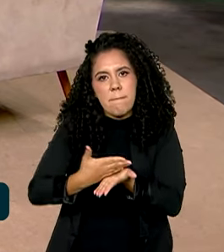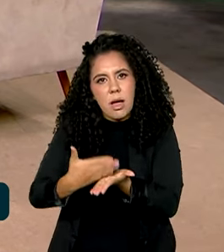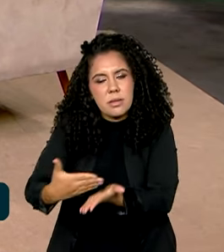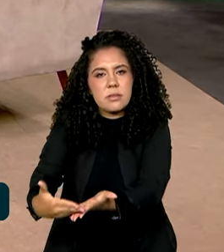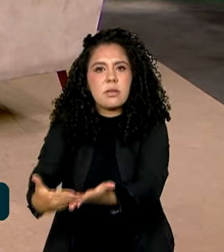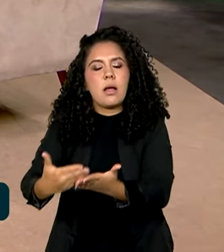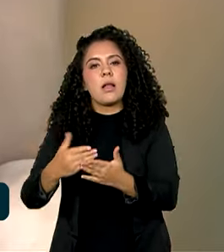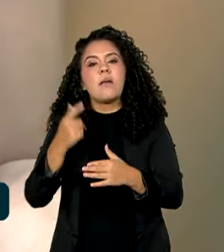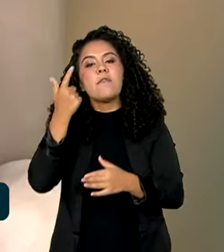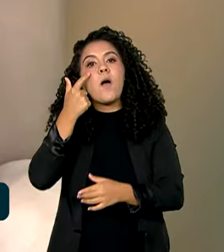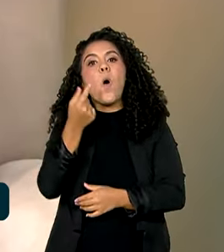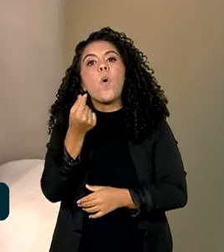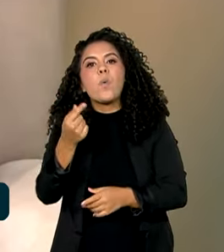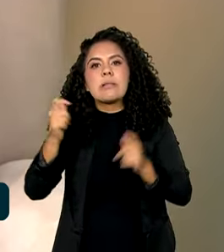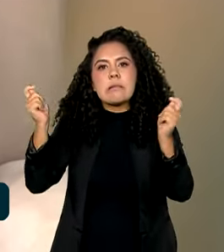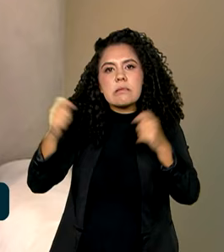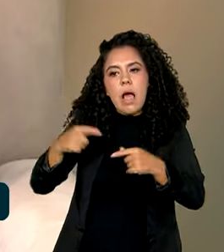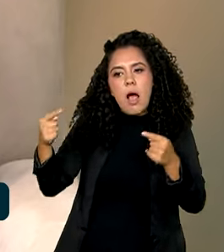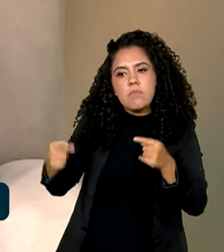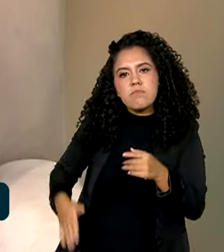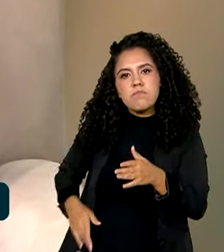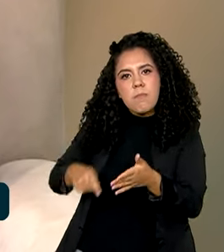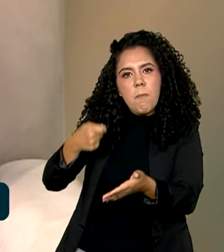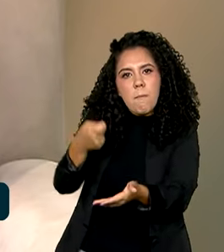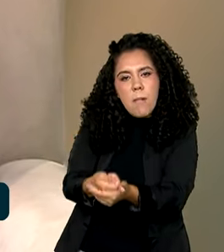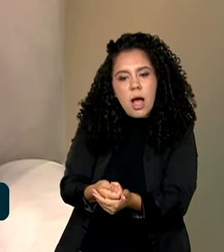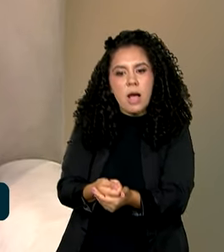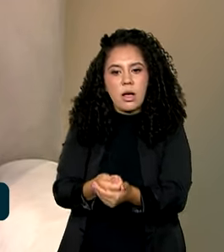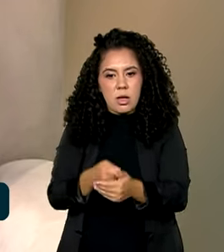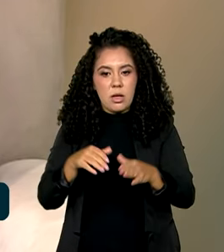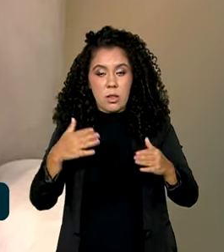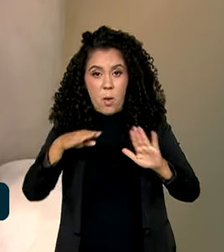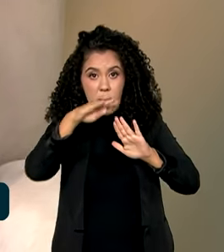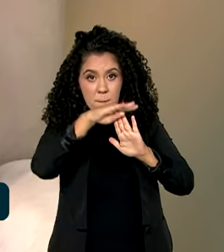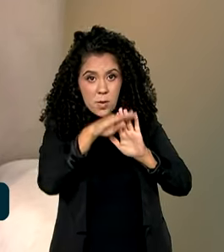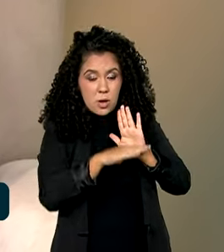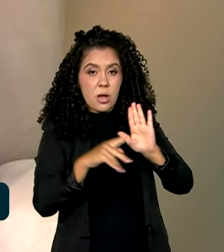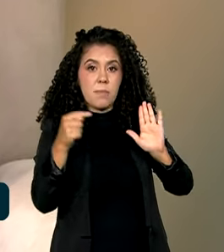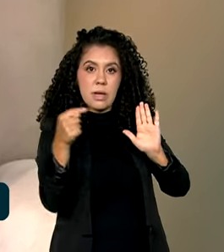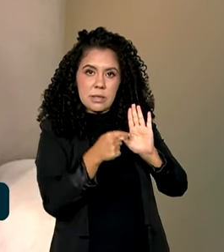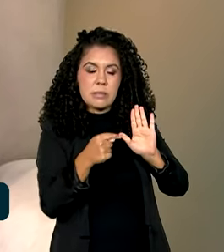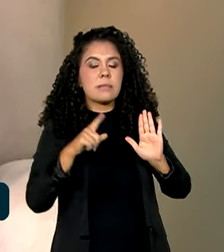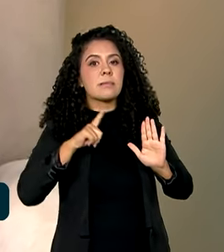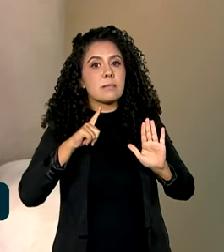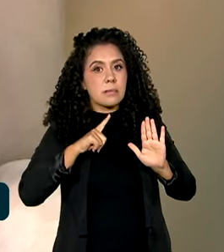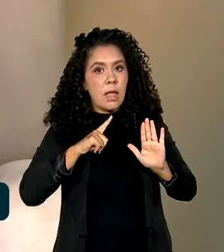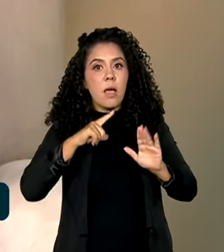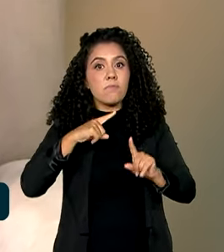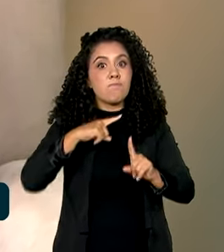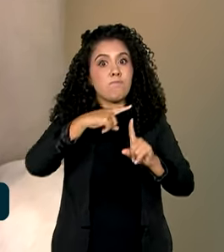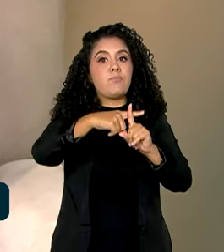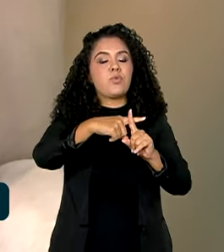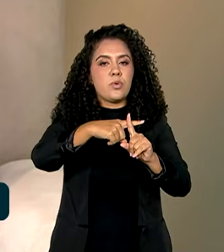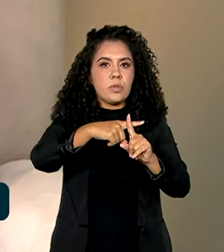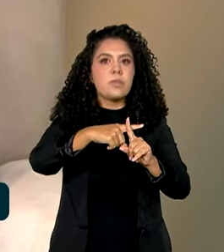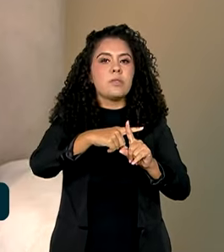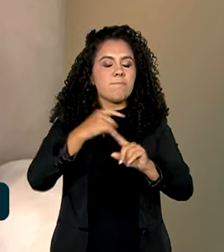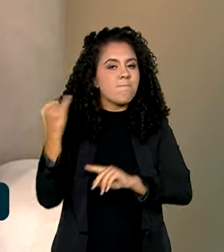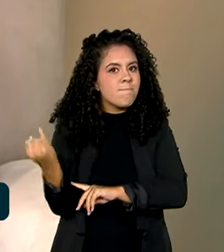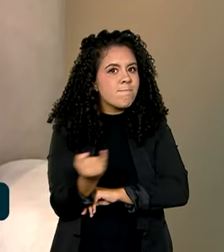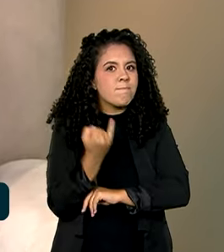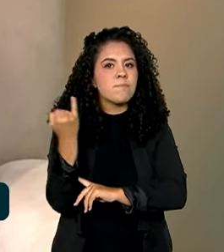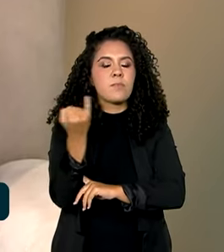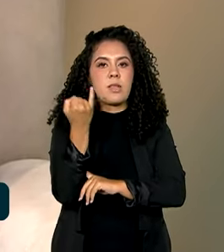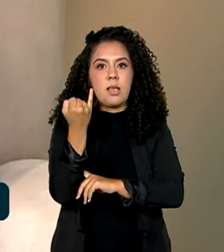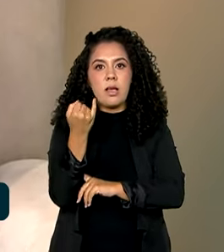parcelar, o quanto que vai caber no seu bolso. O desenrola, ele tem um efeito muito importante, que é de que a partir do